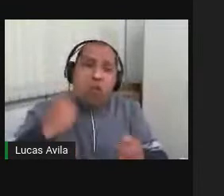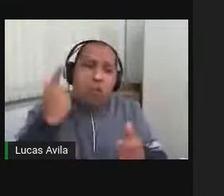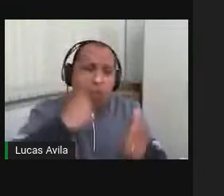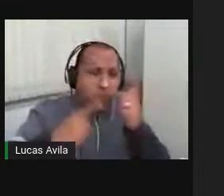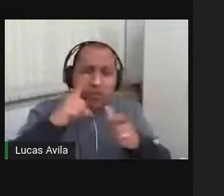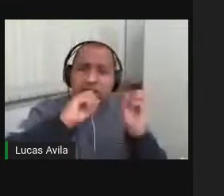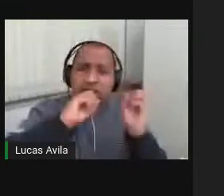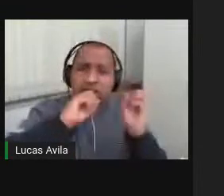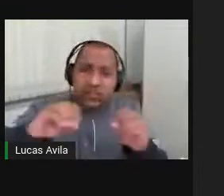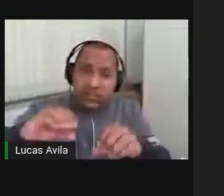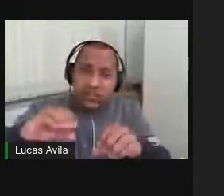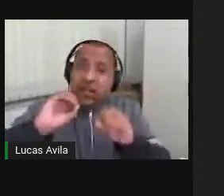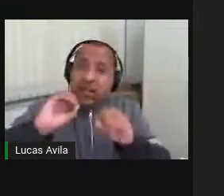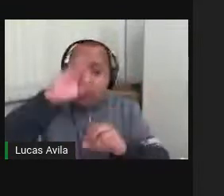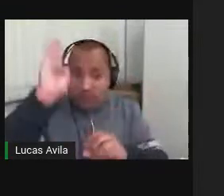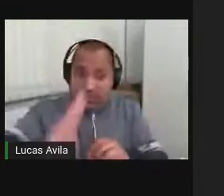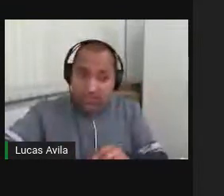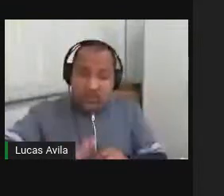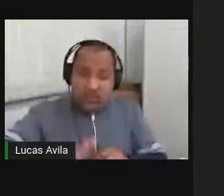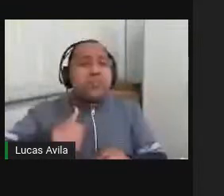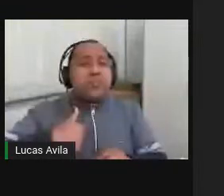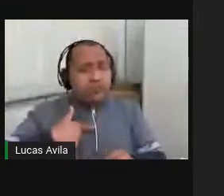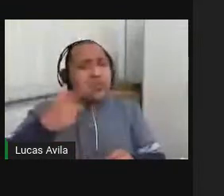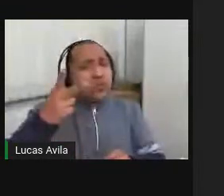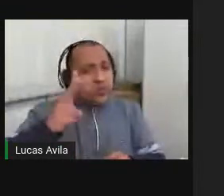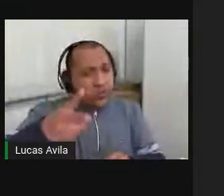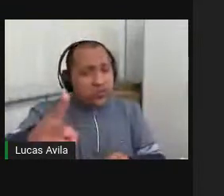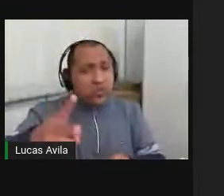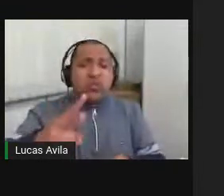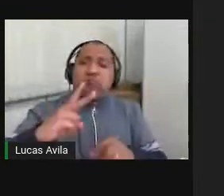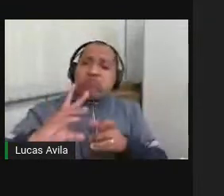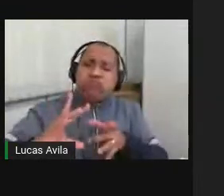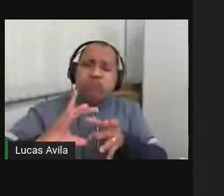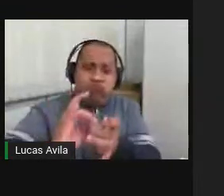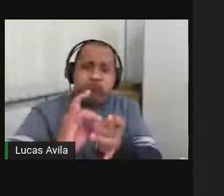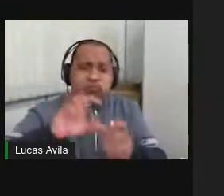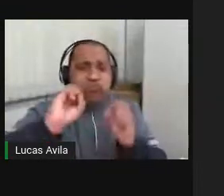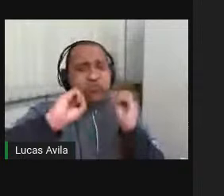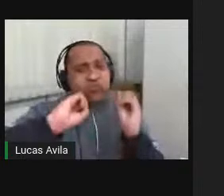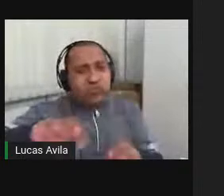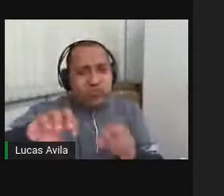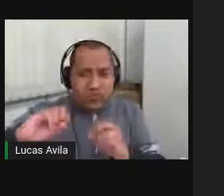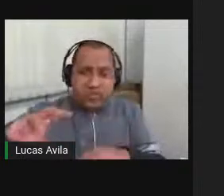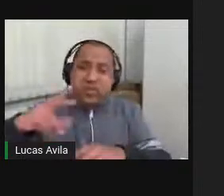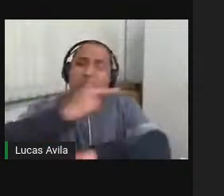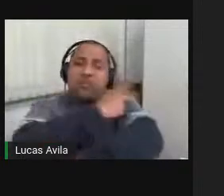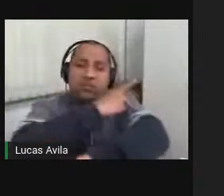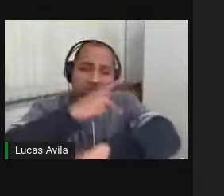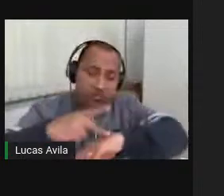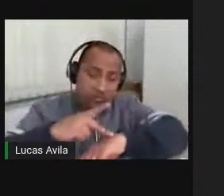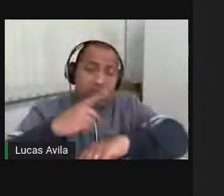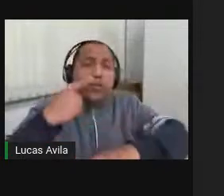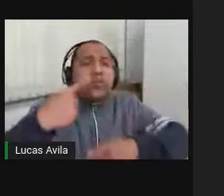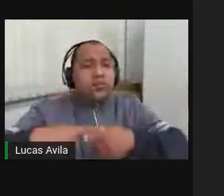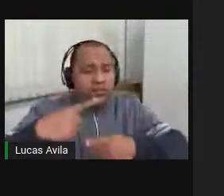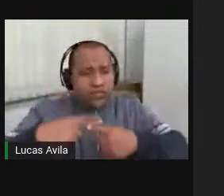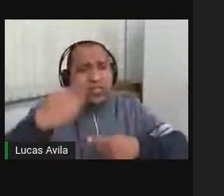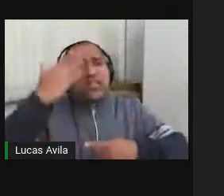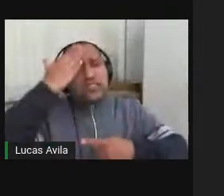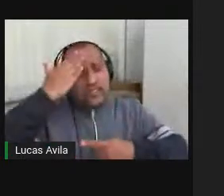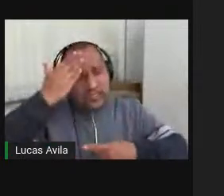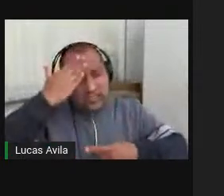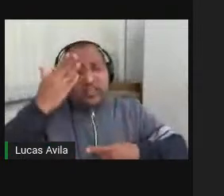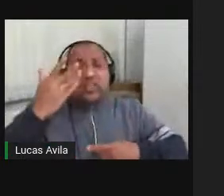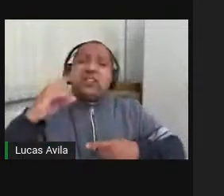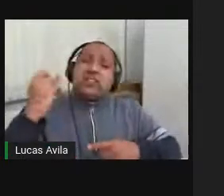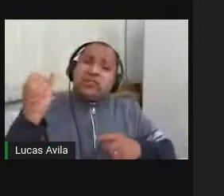país. Estarei sempre engajada com os educandos em suas vivências pedagógicas, porque compreendo serem